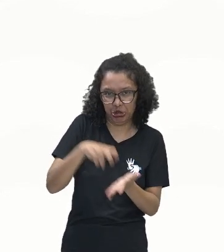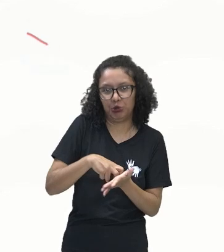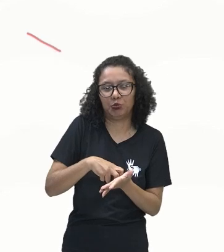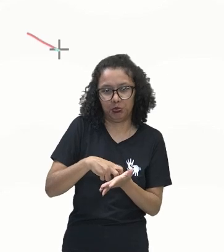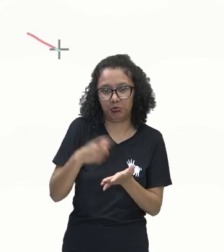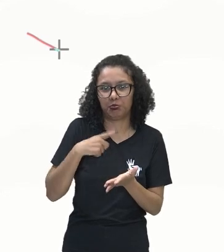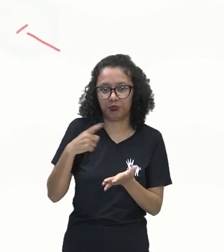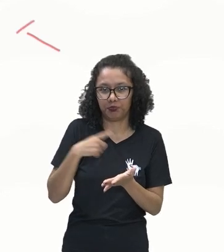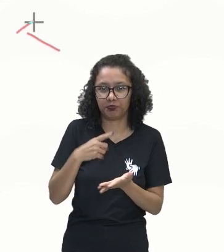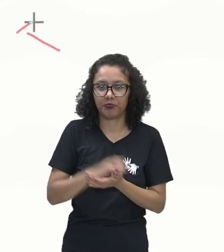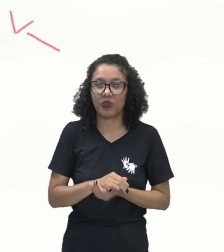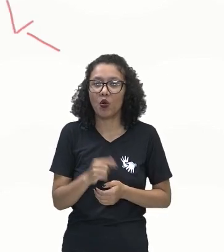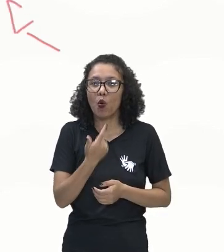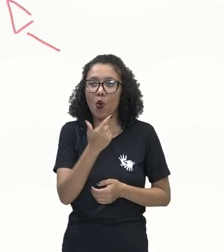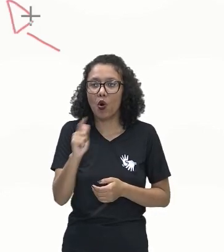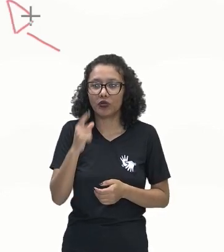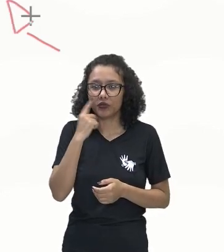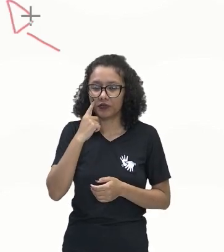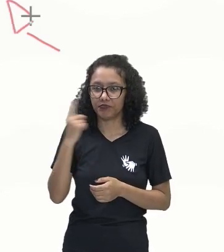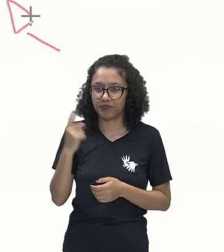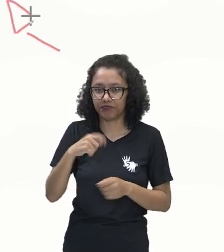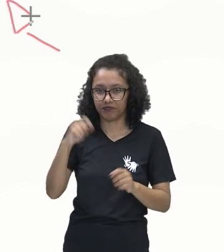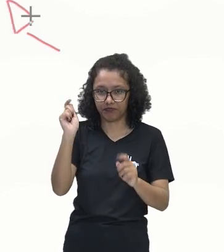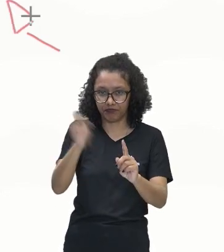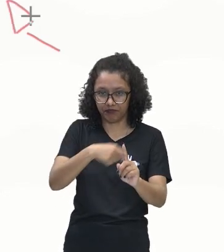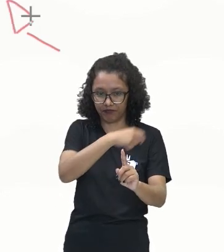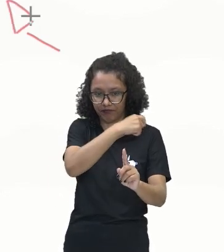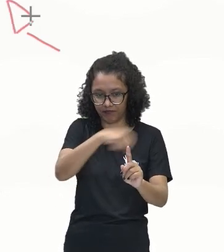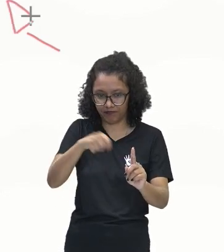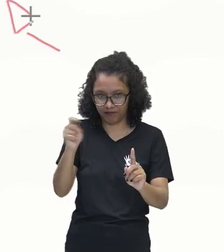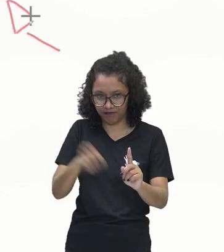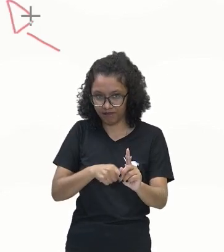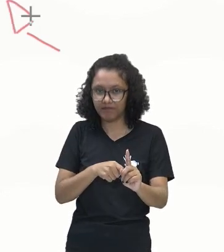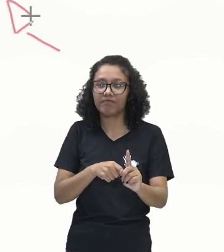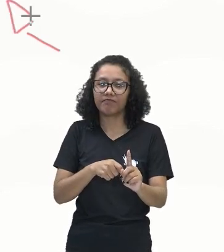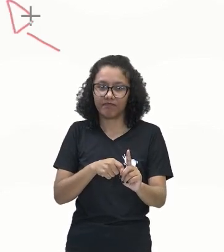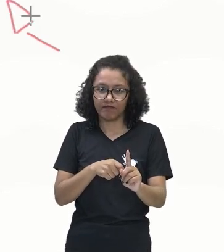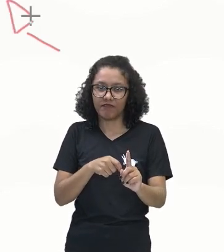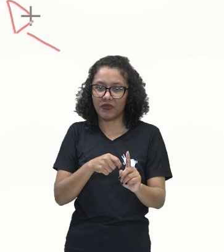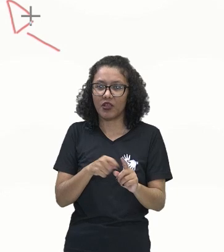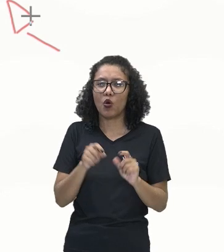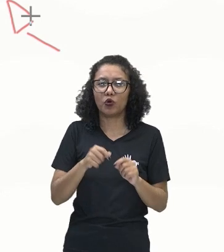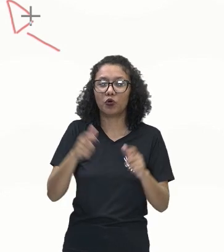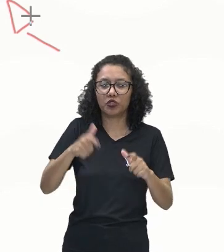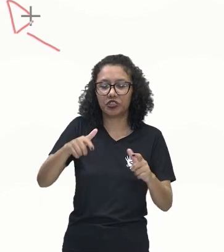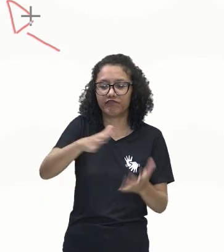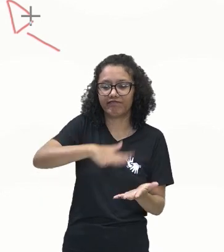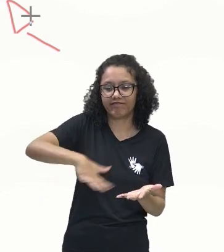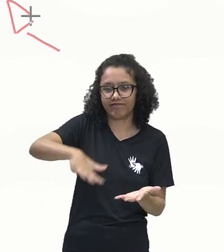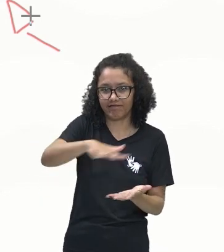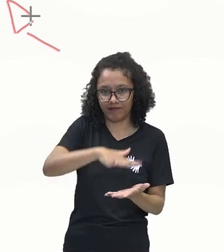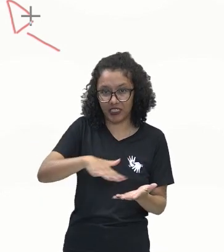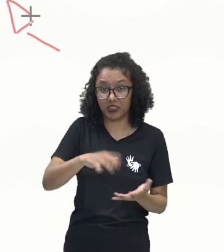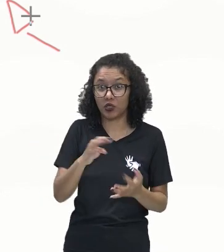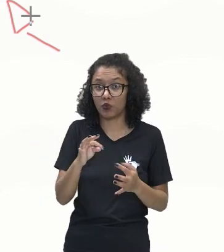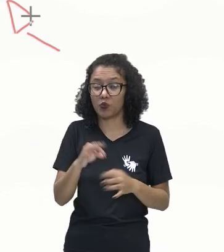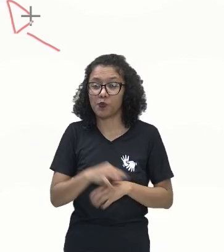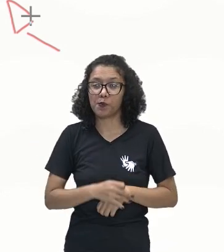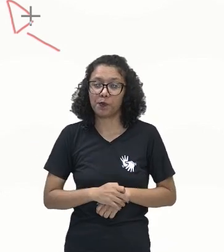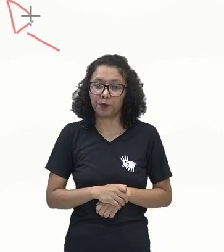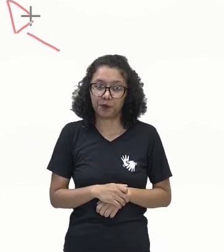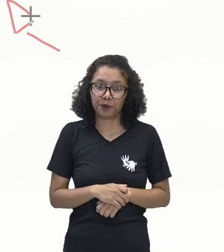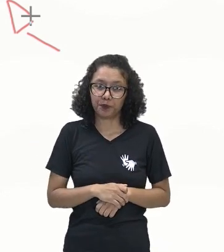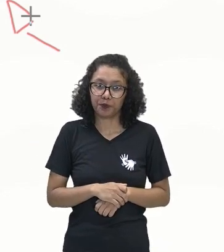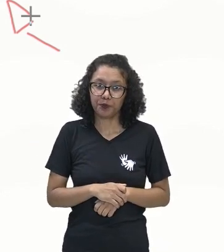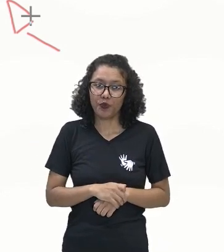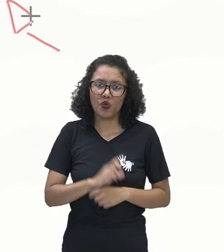açoite, a gente observa que em praça pública era algo muito comum também naquele período, que tinha